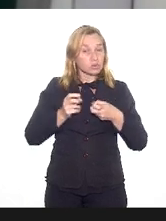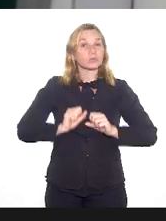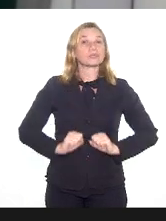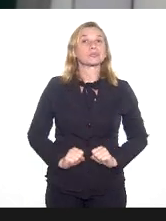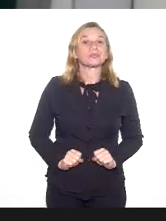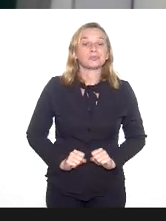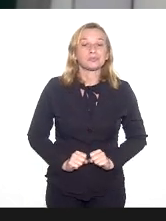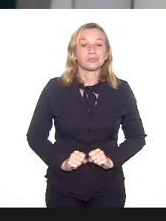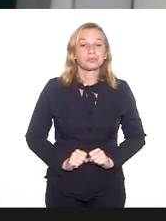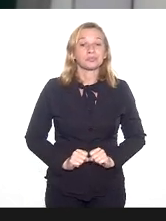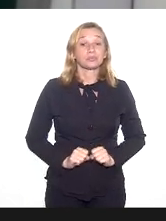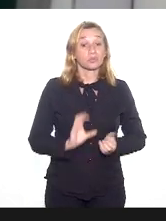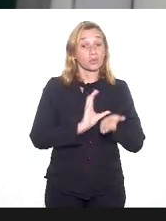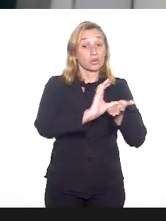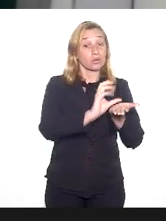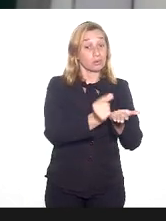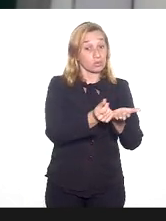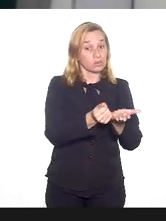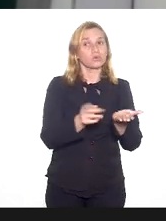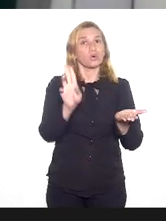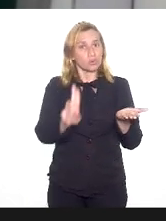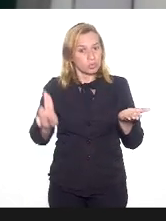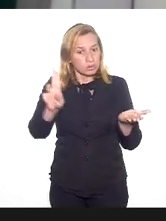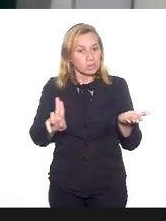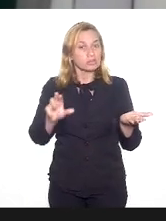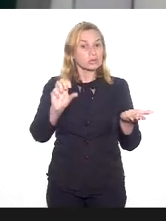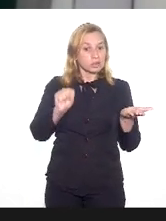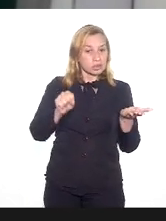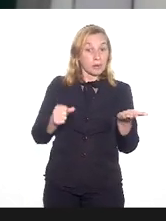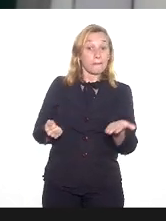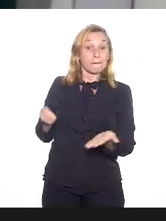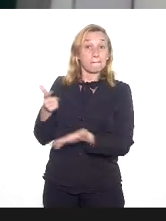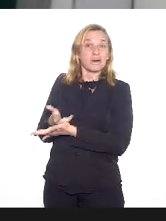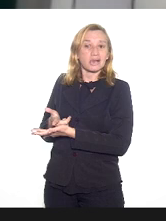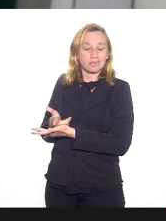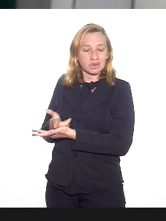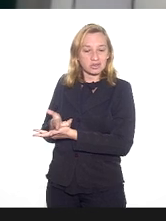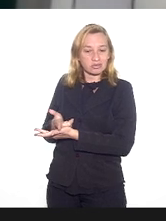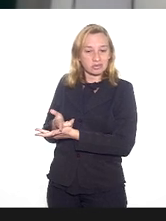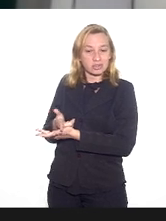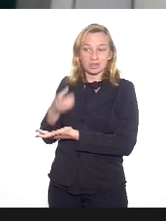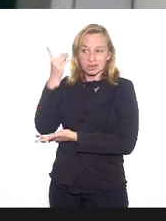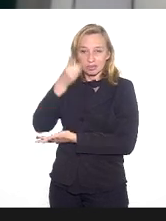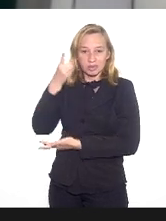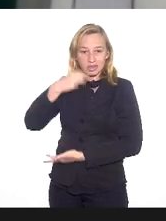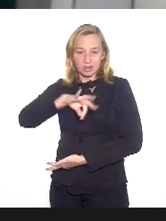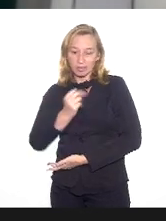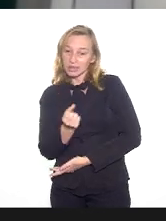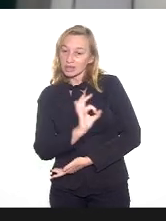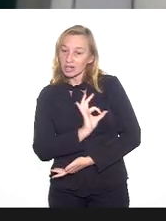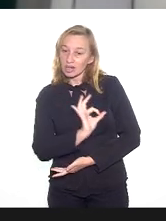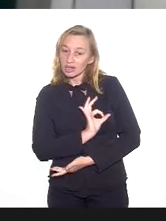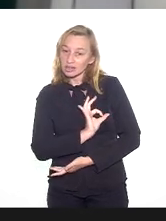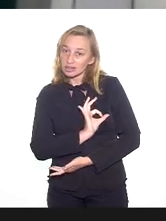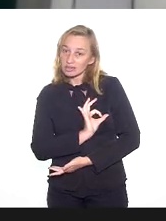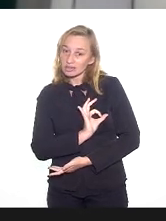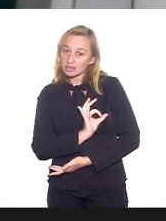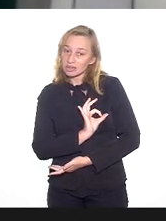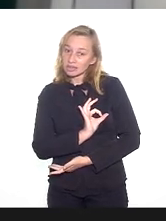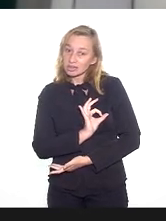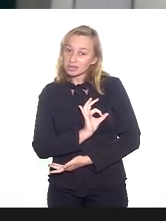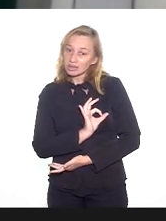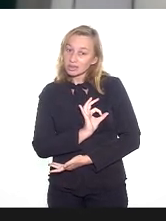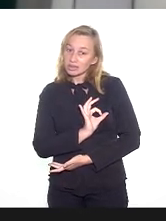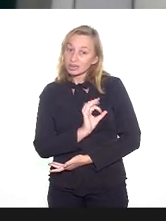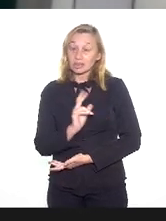o que nós percebemos é que esses recursos foram usados para pagamento, deputada Marta Rocha, de despesas correntes, né, das